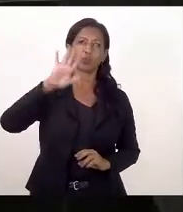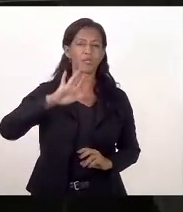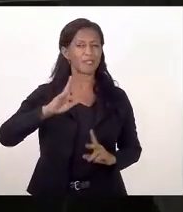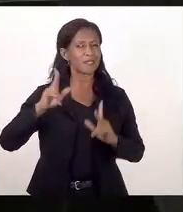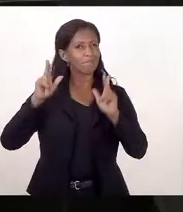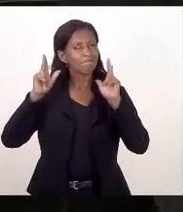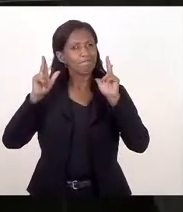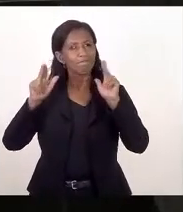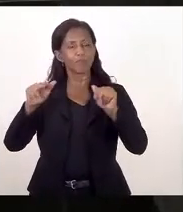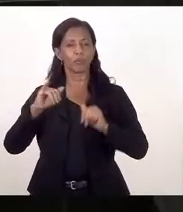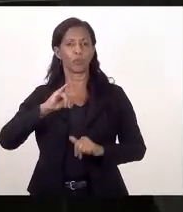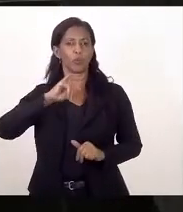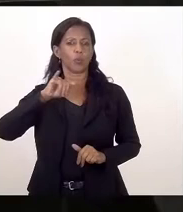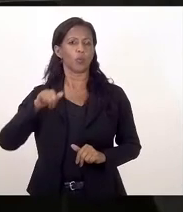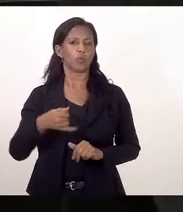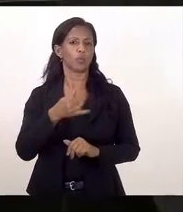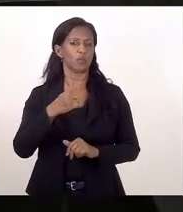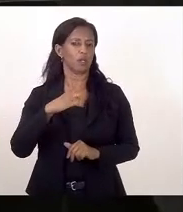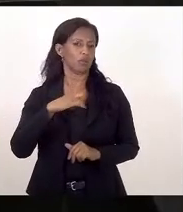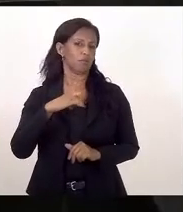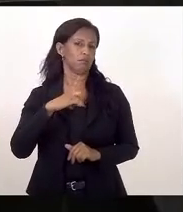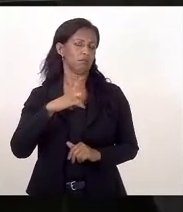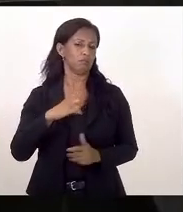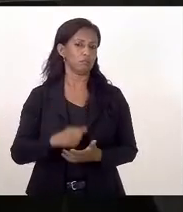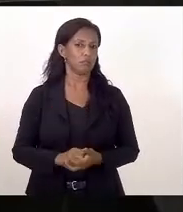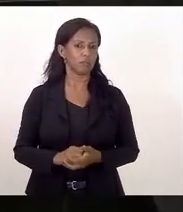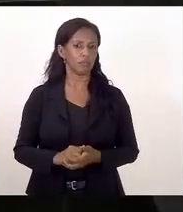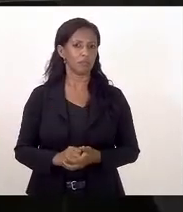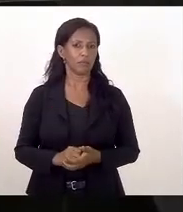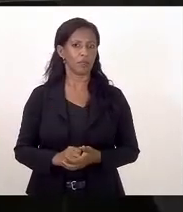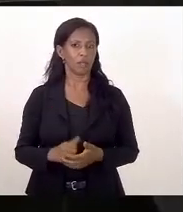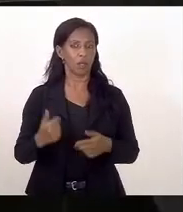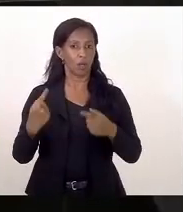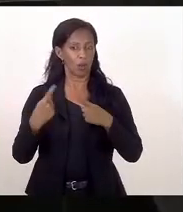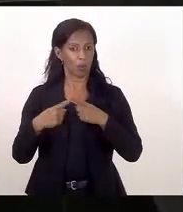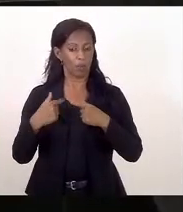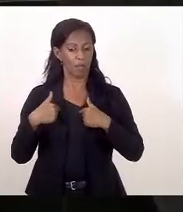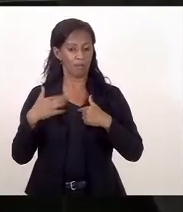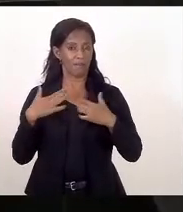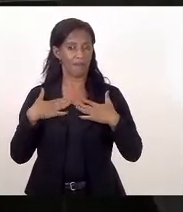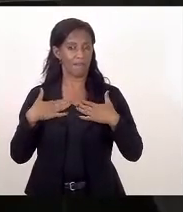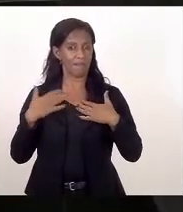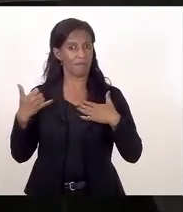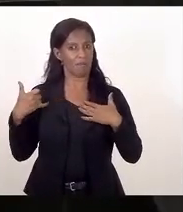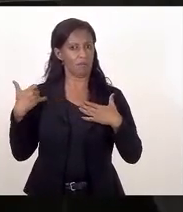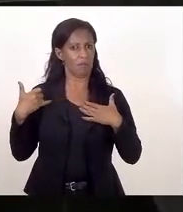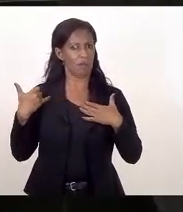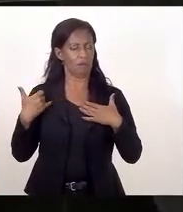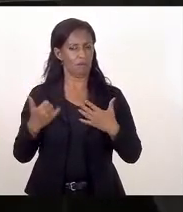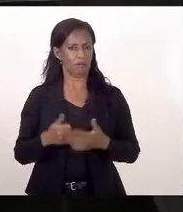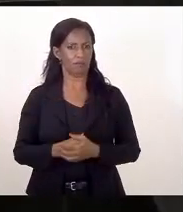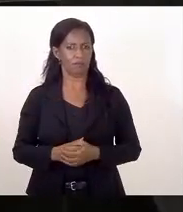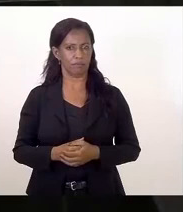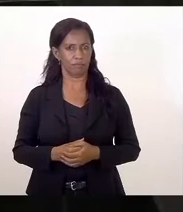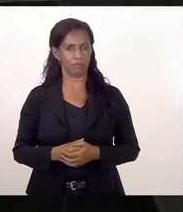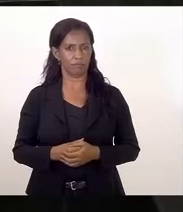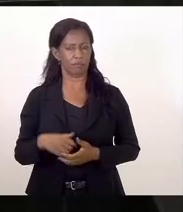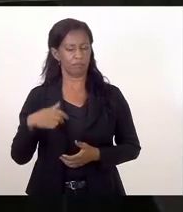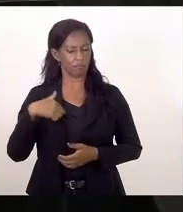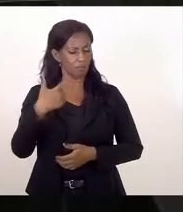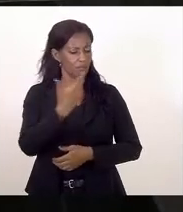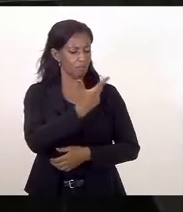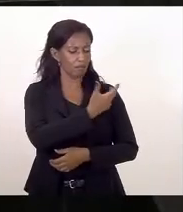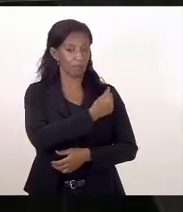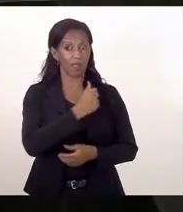mesma oportunidade que eu tive em função da minha faixa etária. Me vacinei a